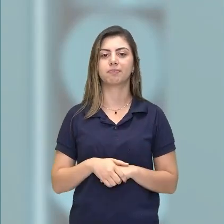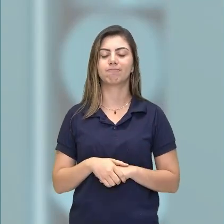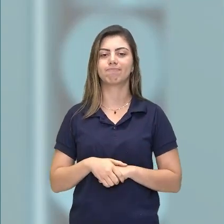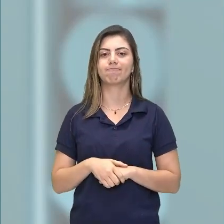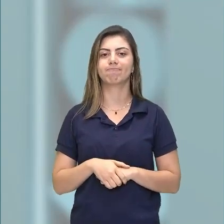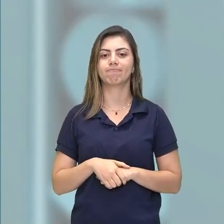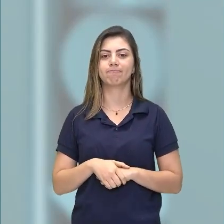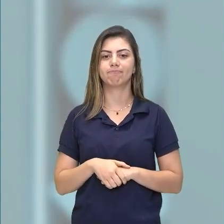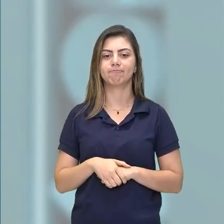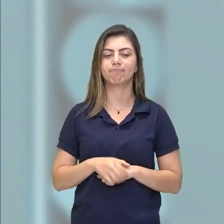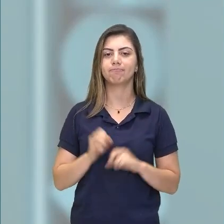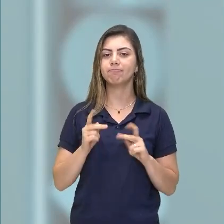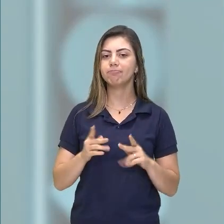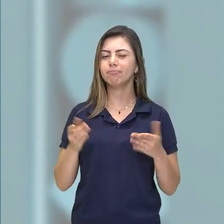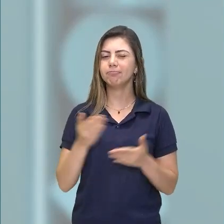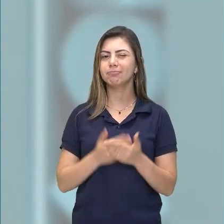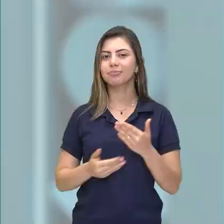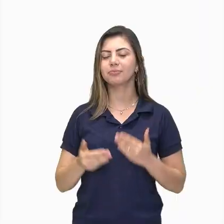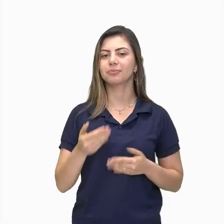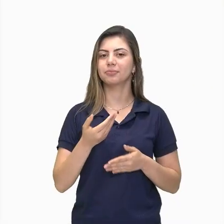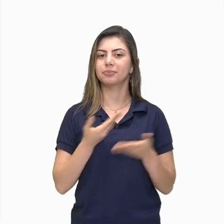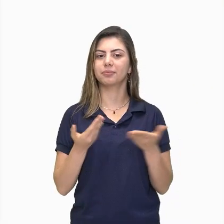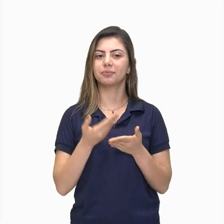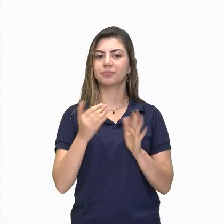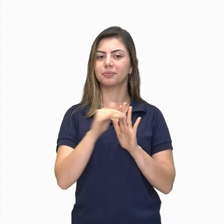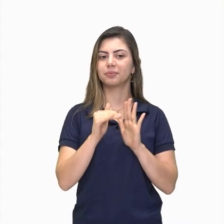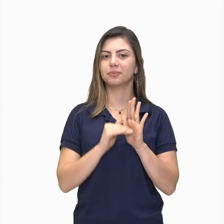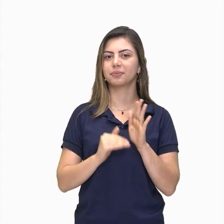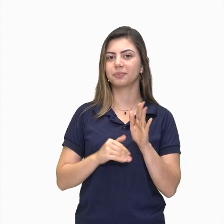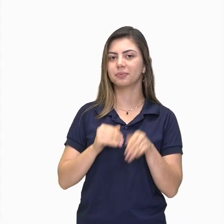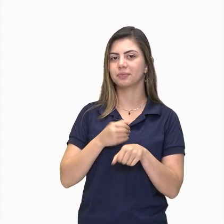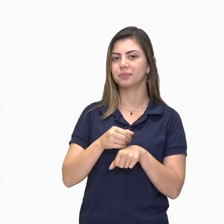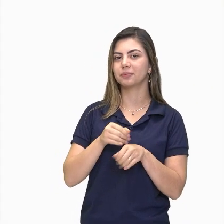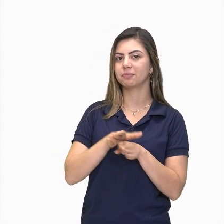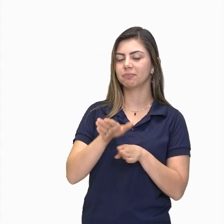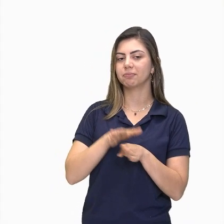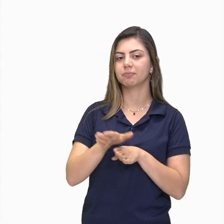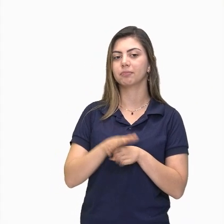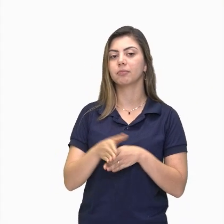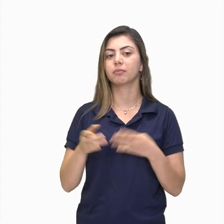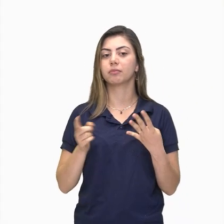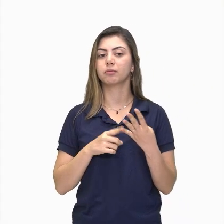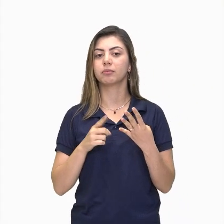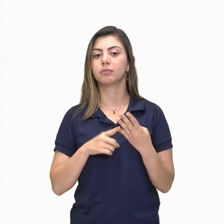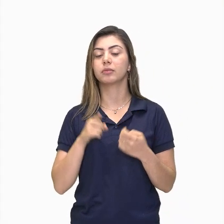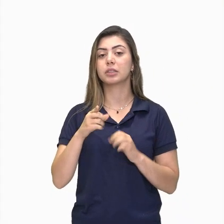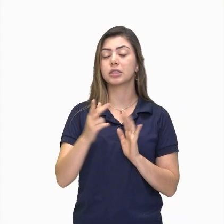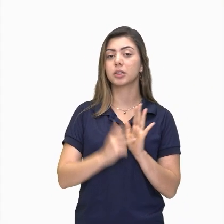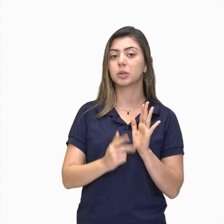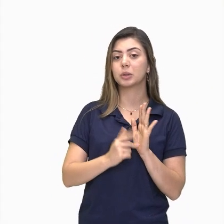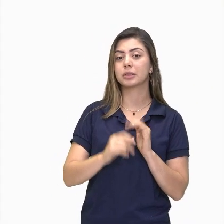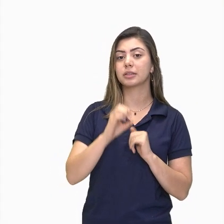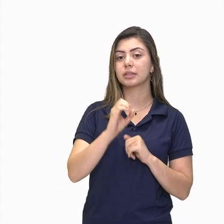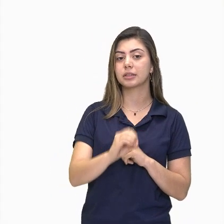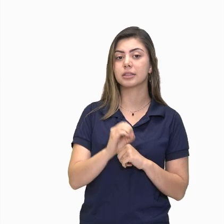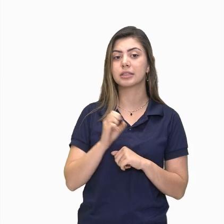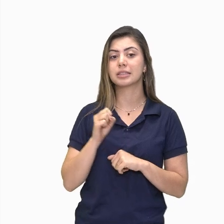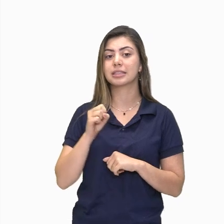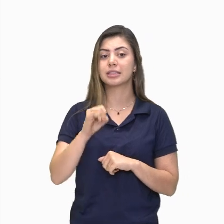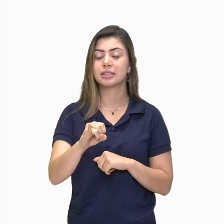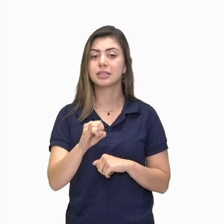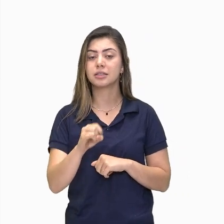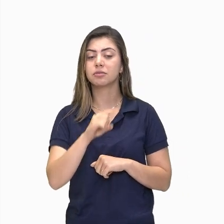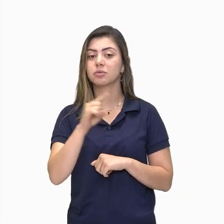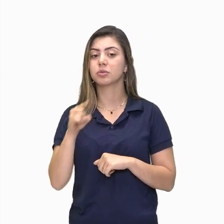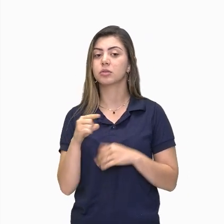ok? Vamos continuar com as instruções. Então, 4. Receberá nota 0 em qualquer das situações